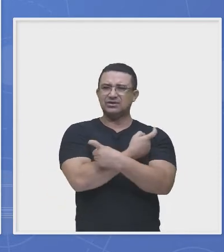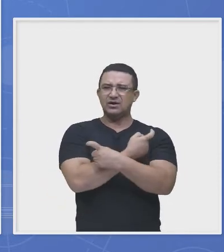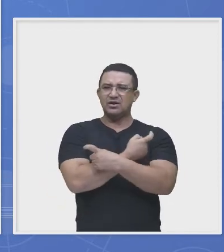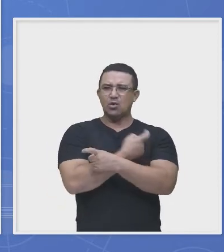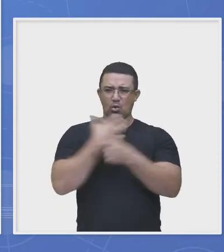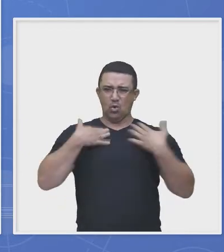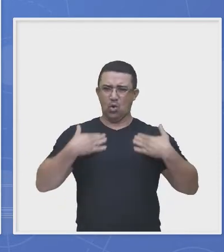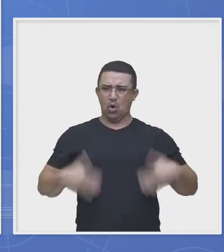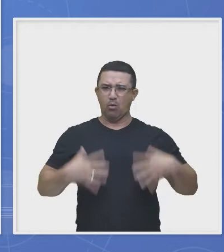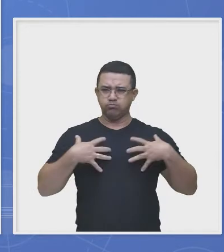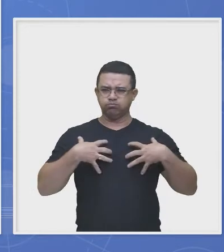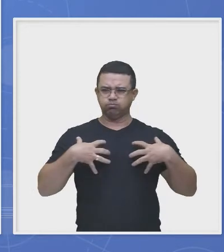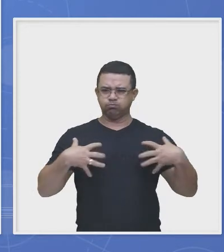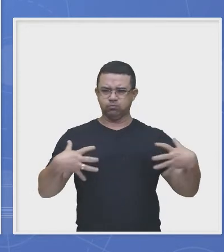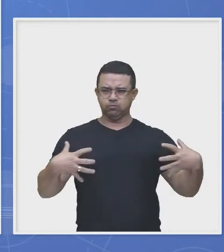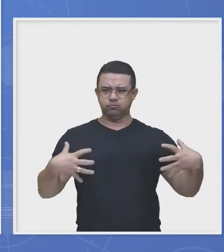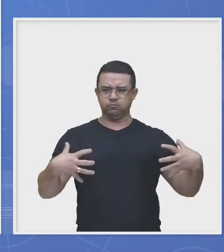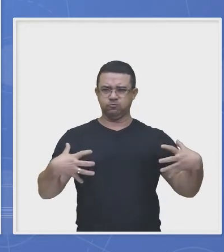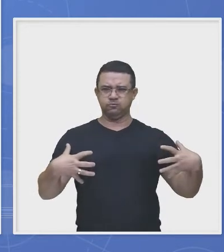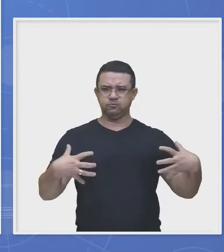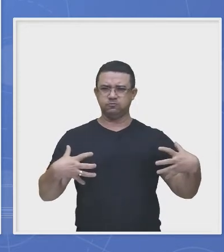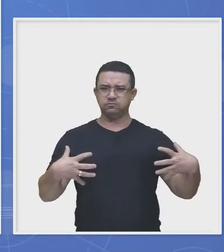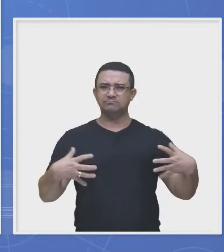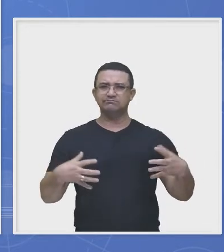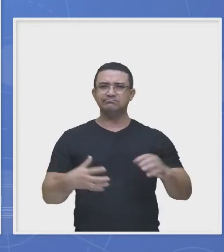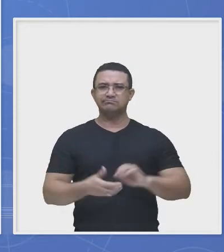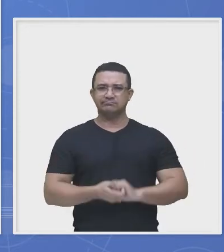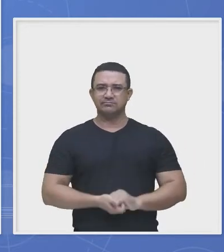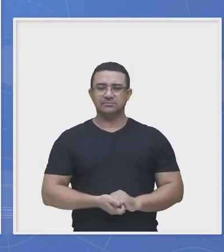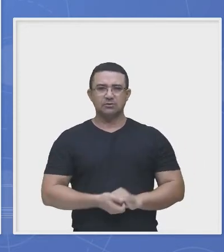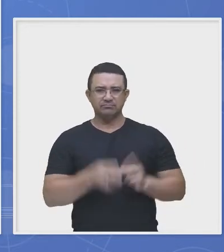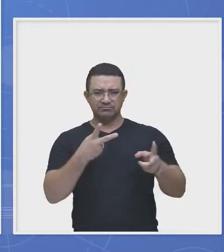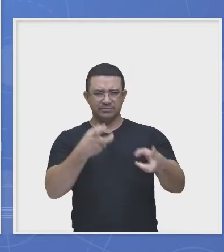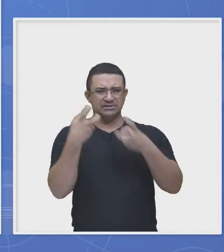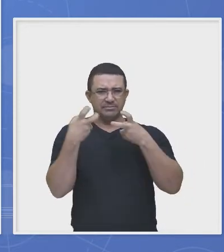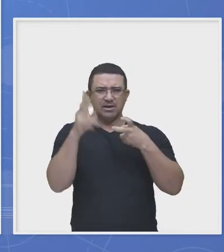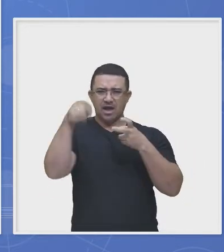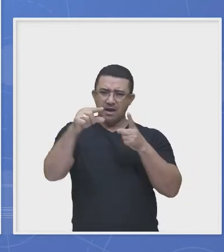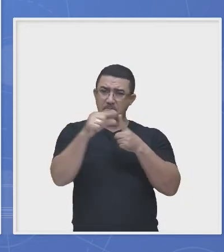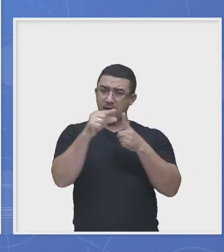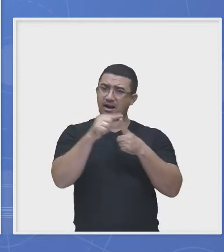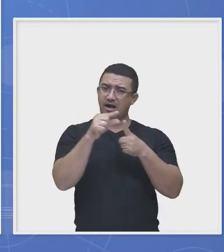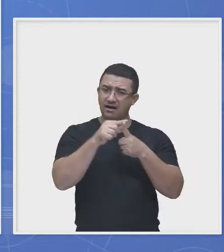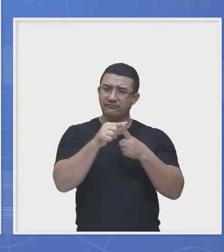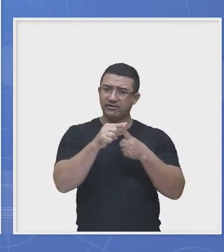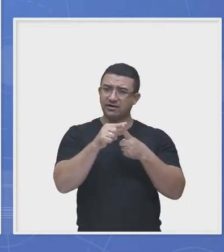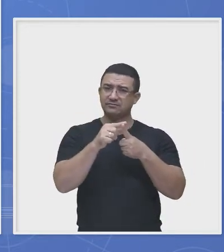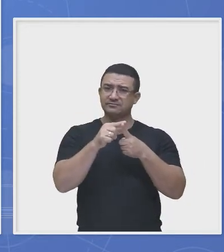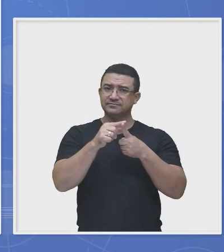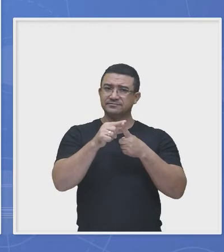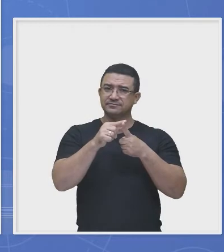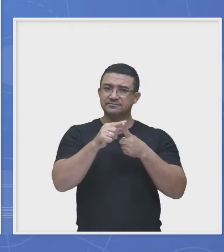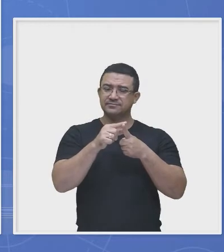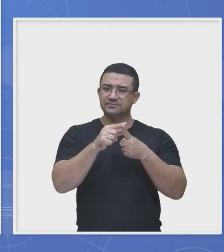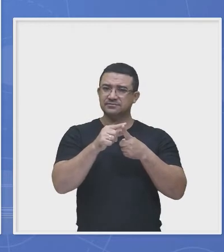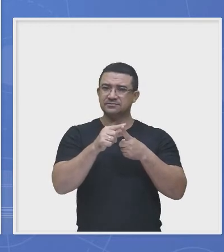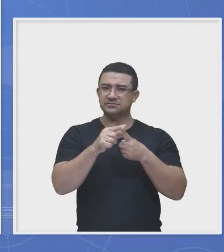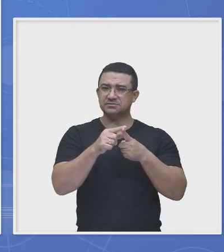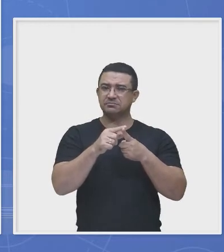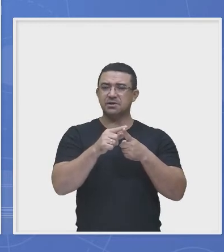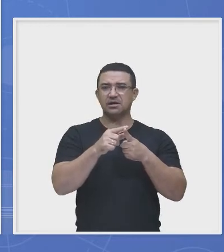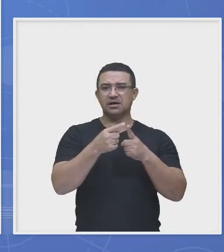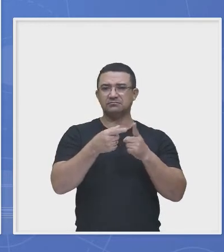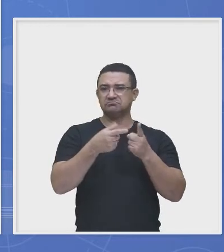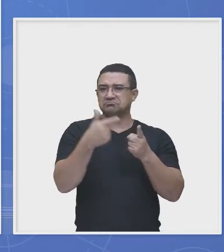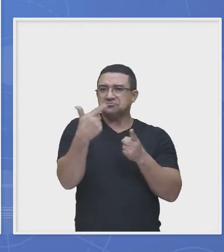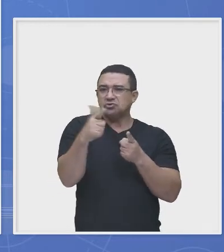fermentação, atômica, necrófagas. Então observe que esses são termos que são considerados até aquele momento